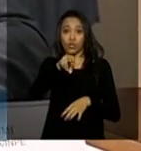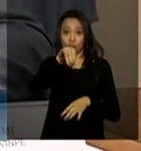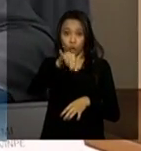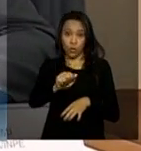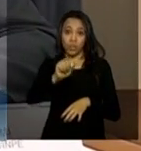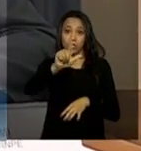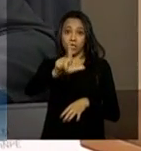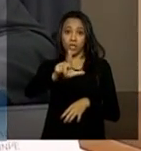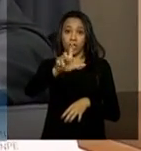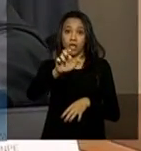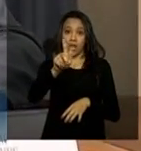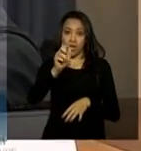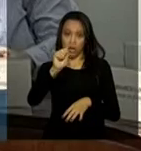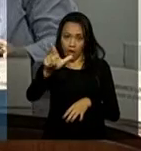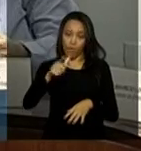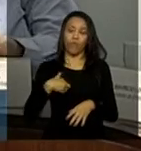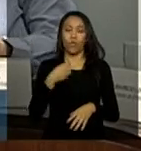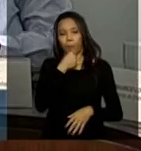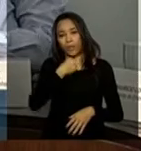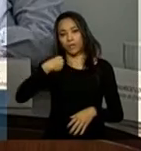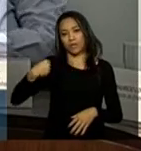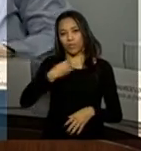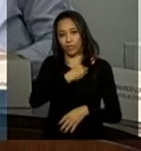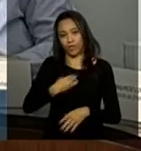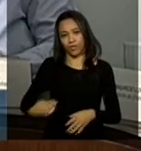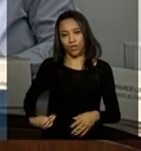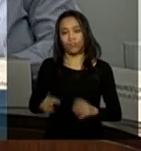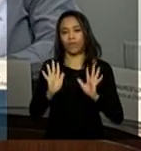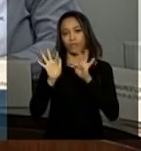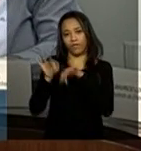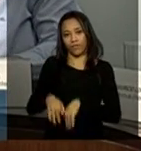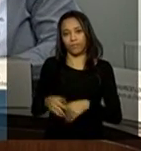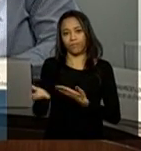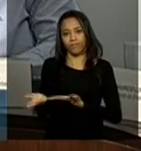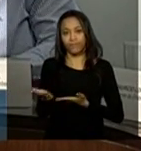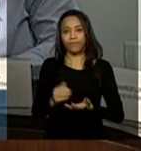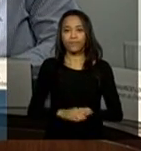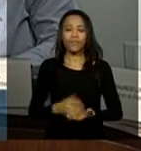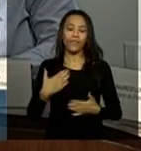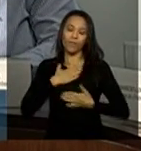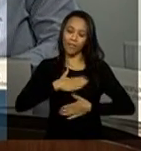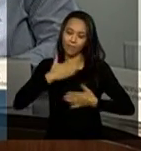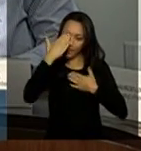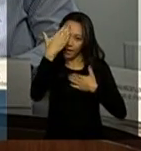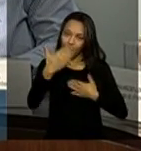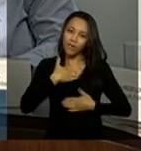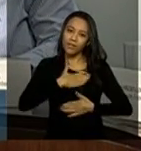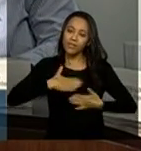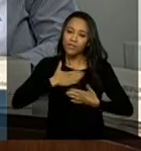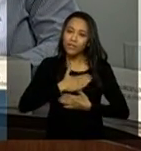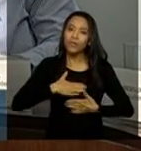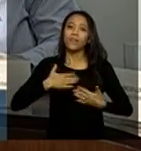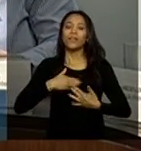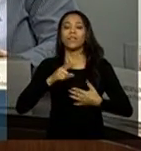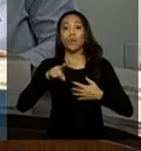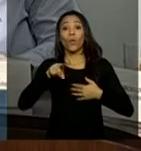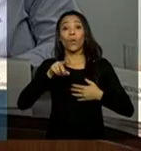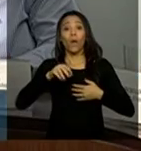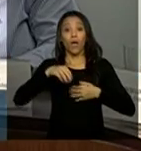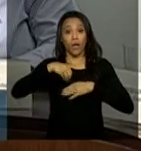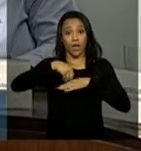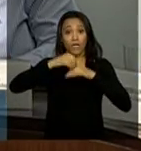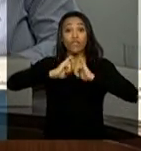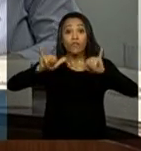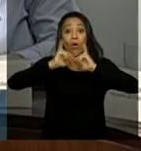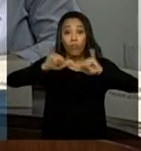vou passar para o ministro Campolina para nós encerrarmos, por favor. Muito obrigado, eu estou muito satisfeito com os resultados que foram apresentados